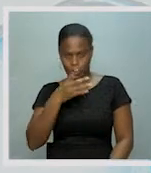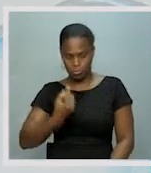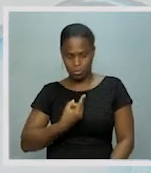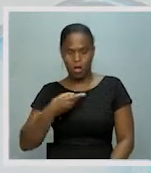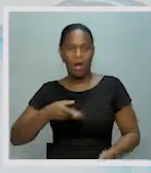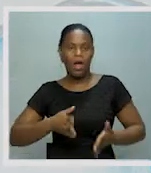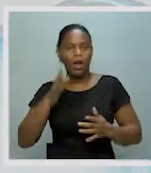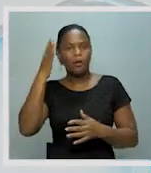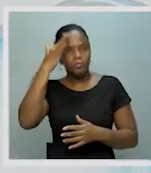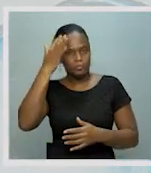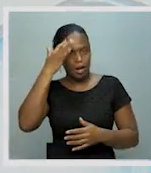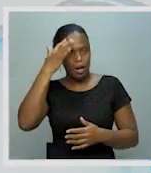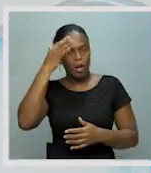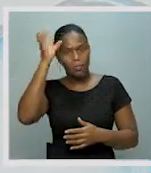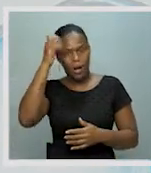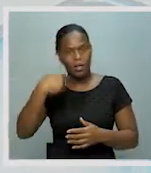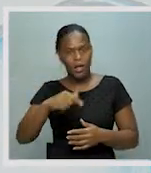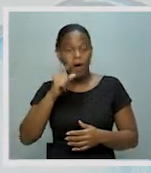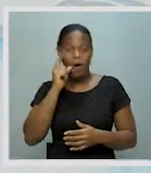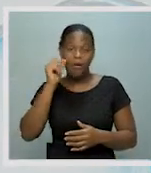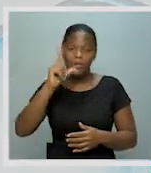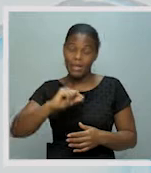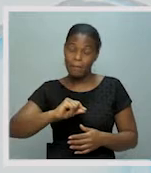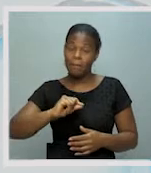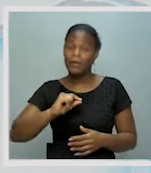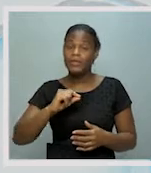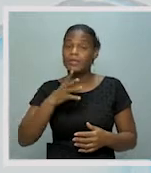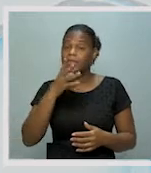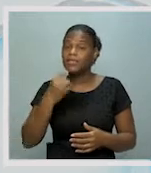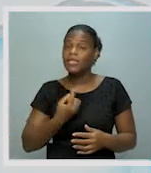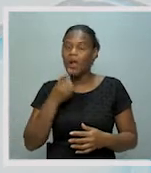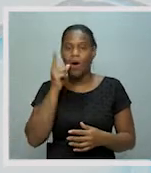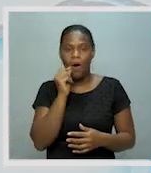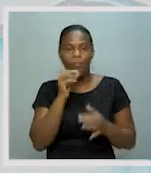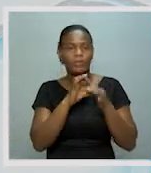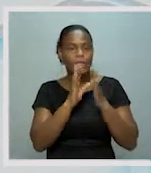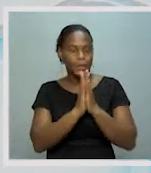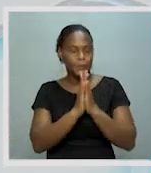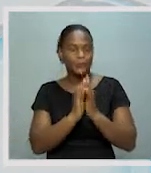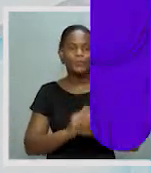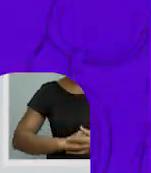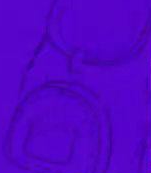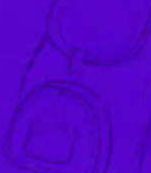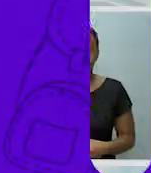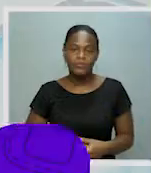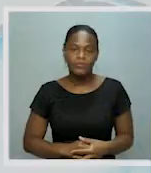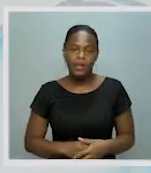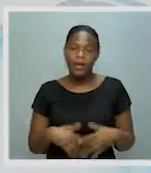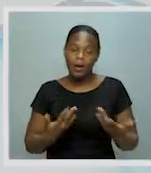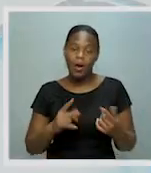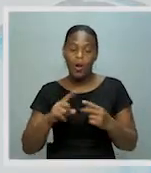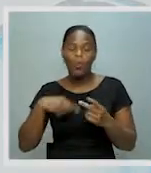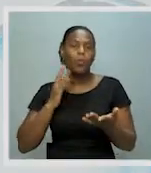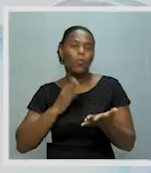ser racional, o homem também se considera ou se considerou um homem religioso. E